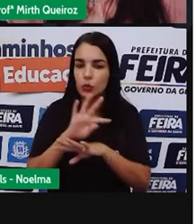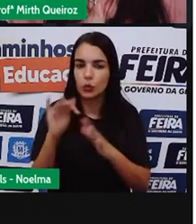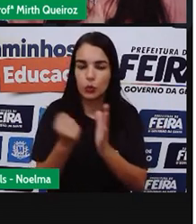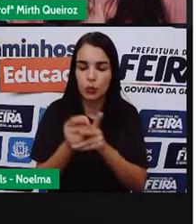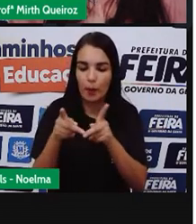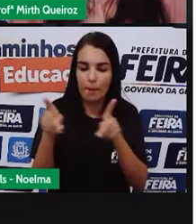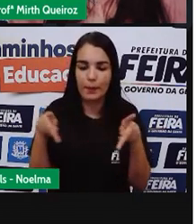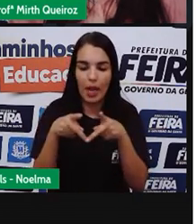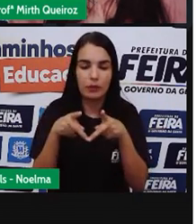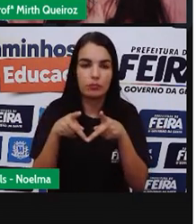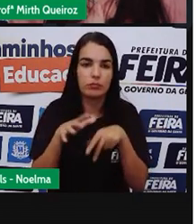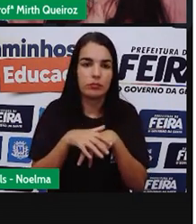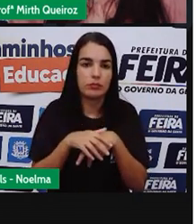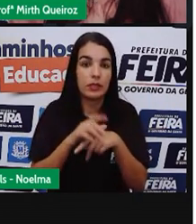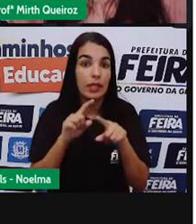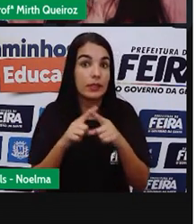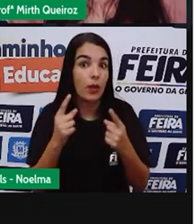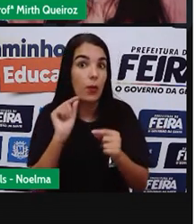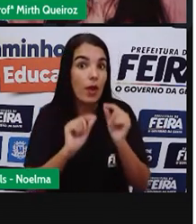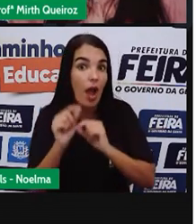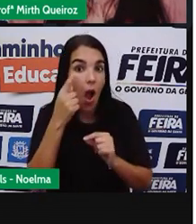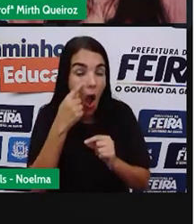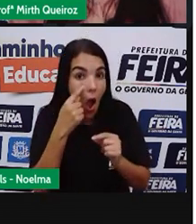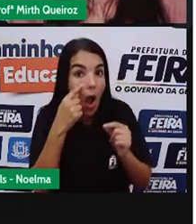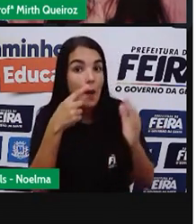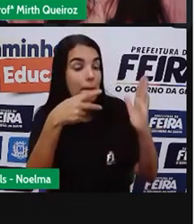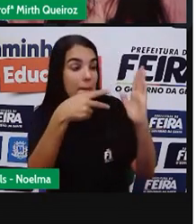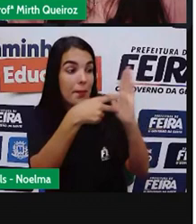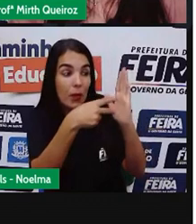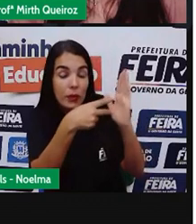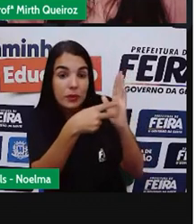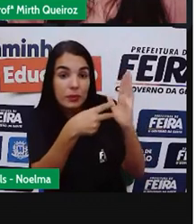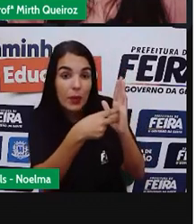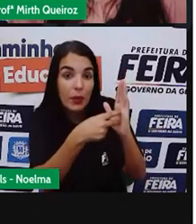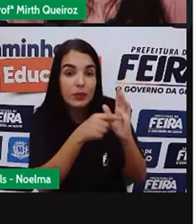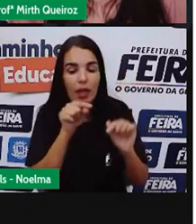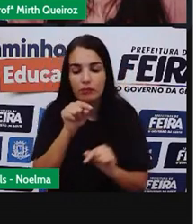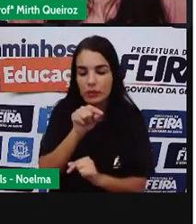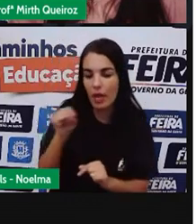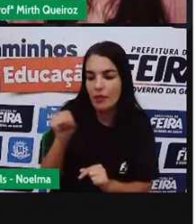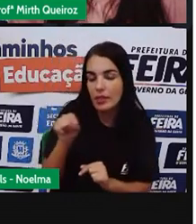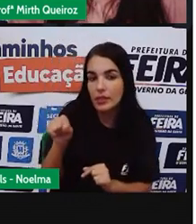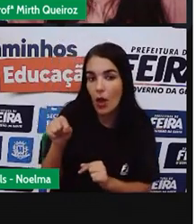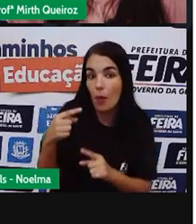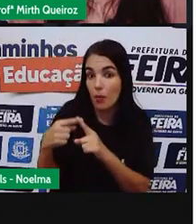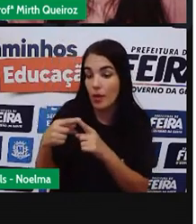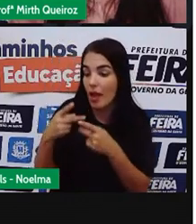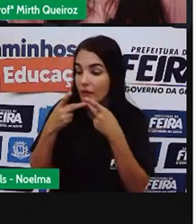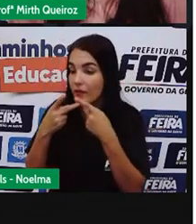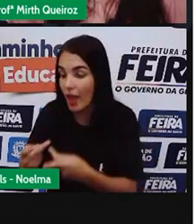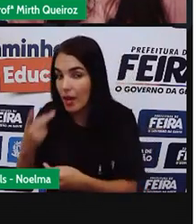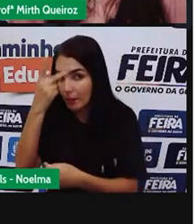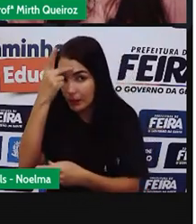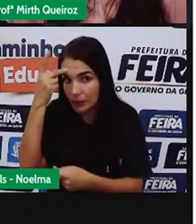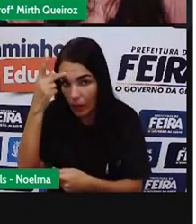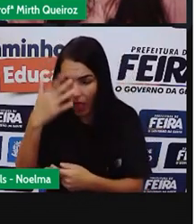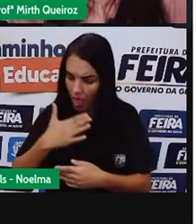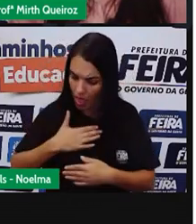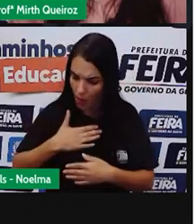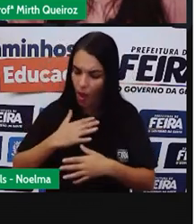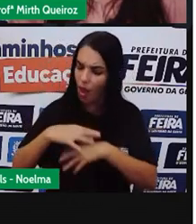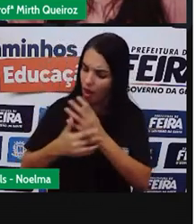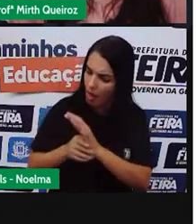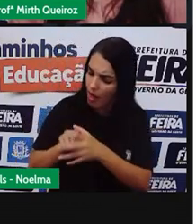seria Priscila responde, dois pontos, travessão, porque é a fala de alguém, eu